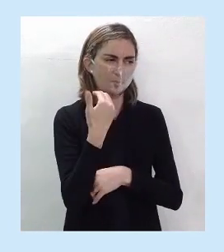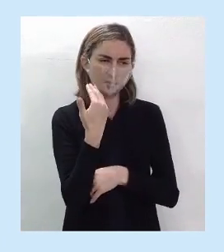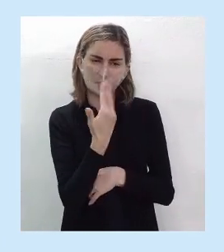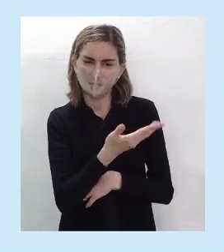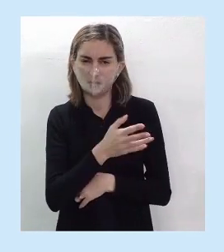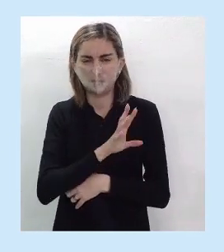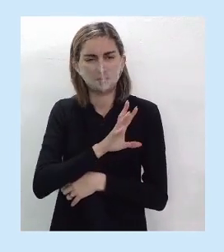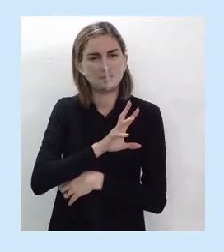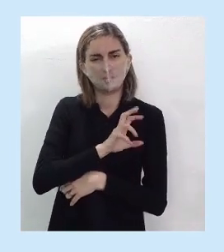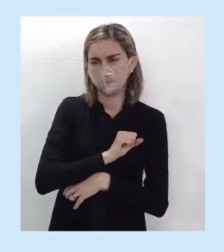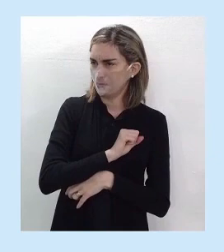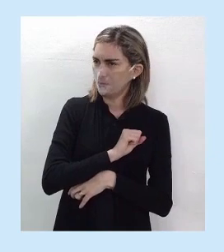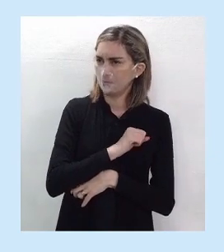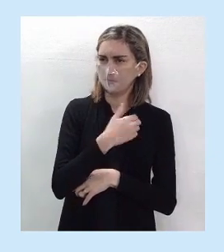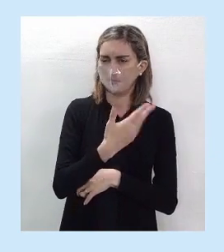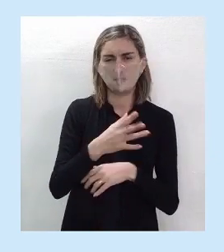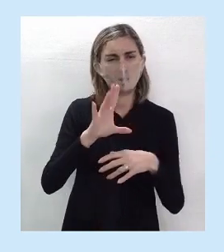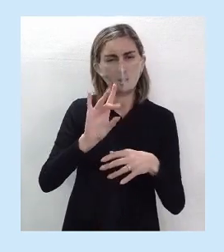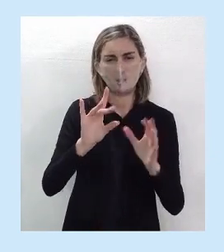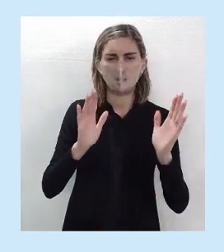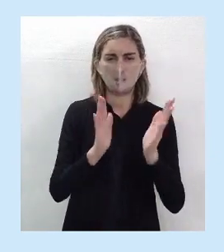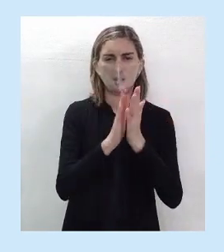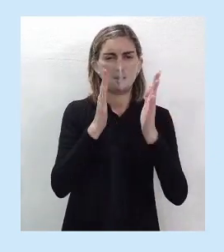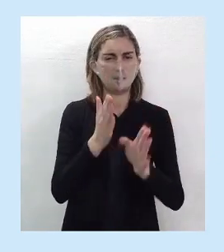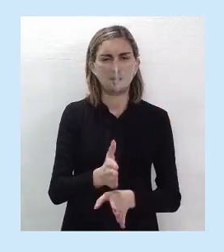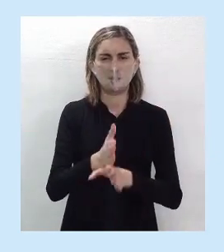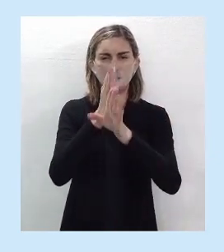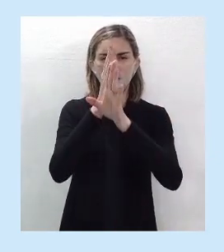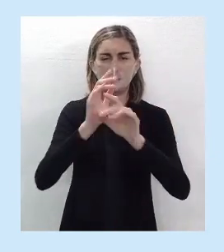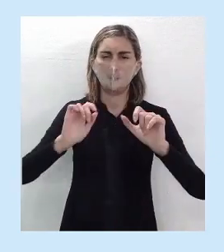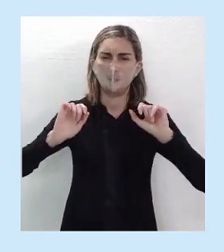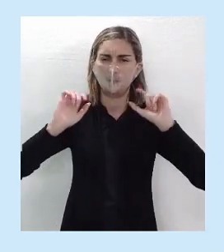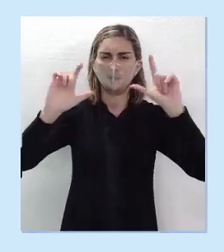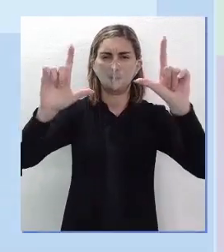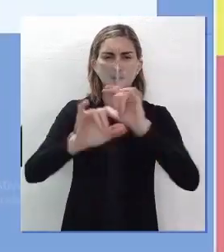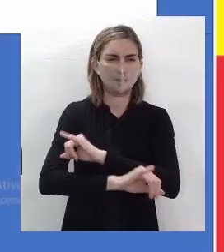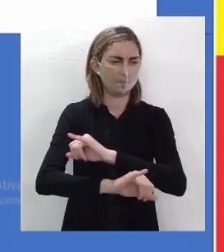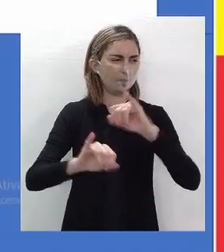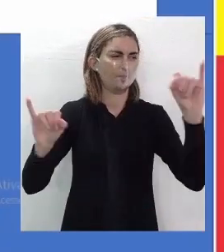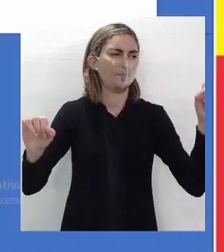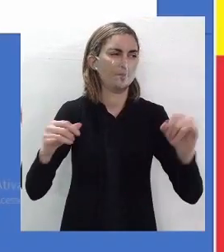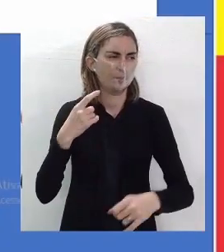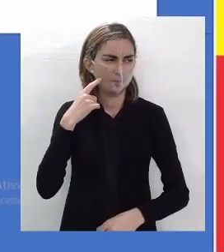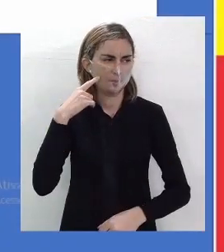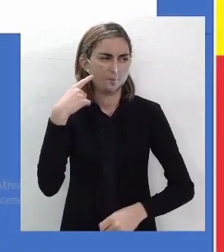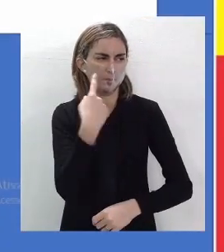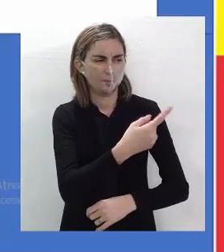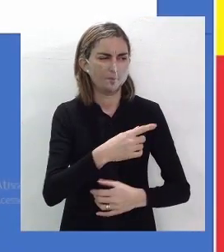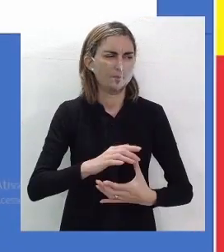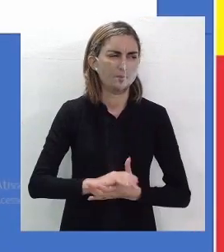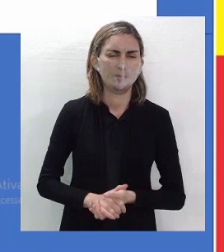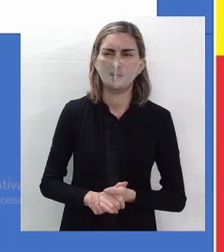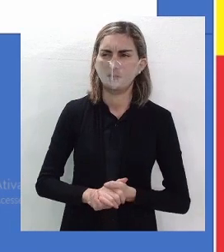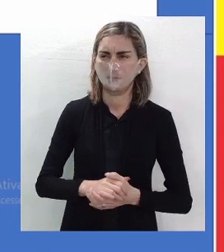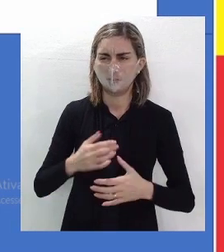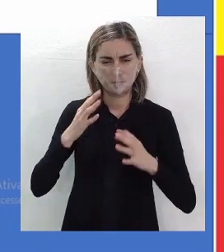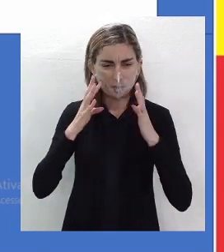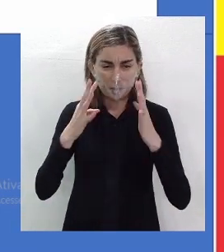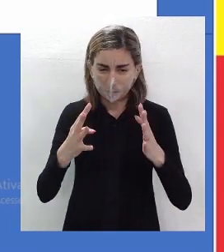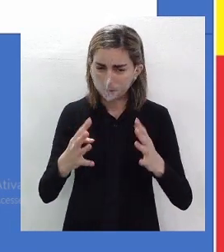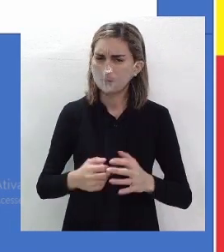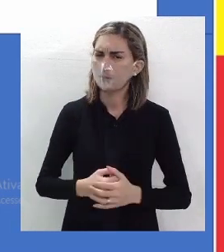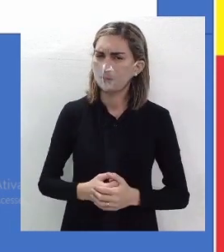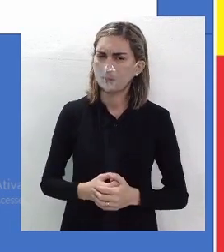eu adoro, não é? Colado em um muro, como se fosse uma placa de aviso. Se liga aí para você ver.